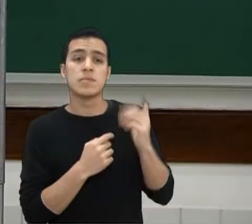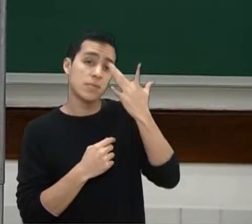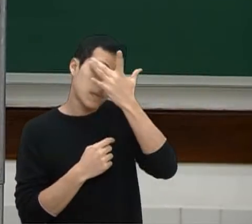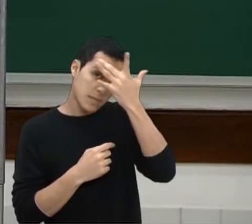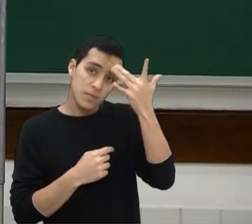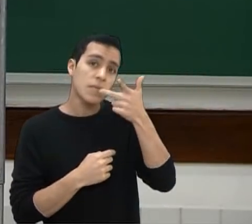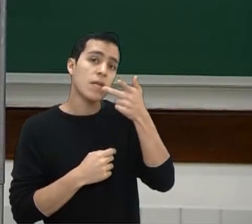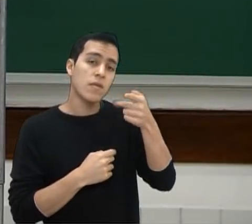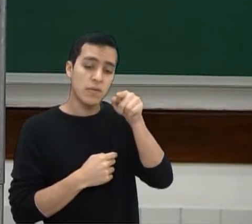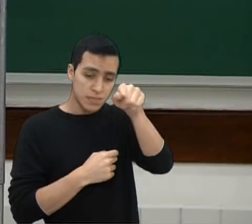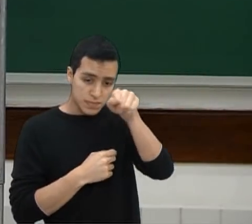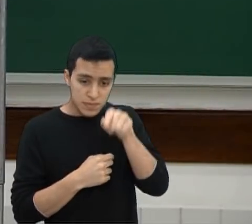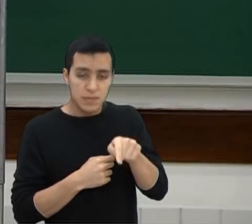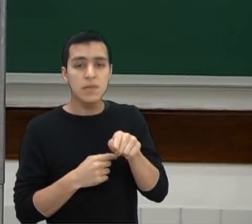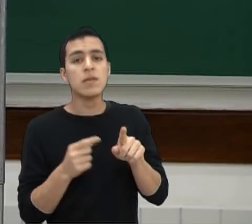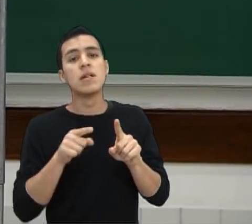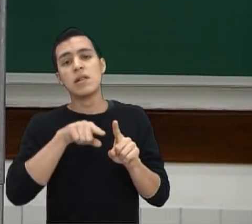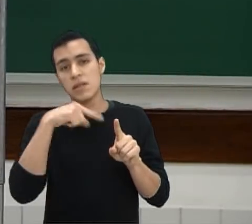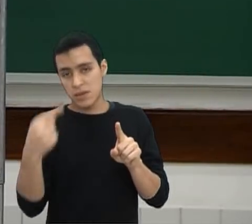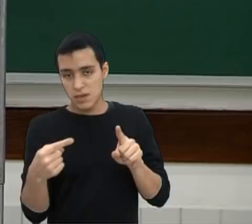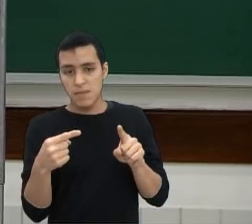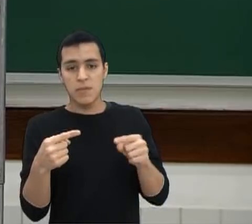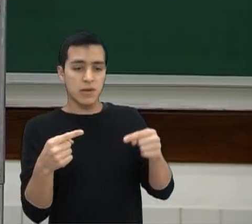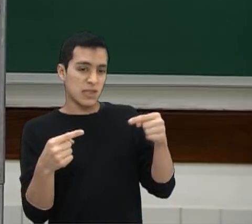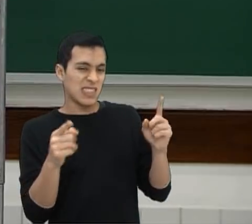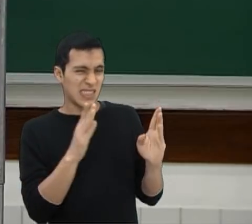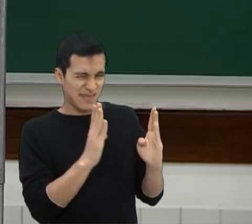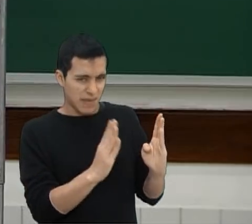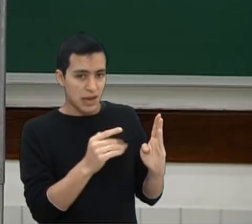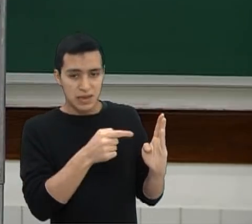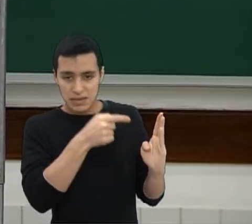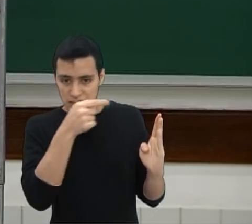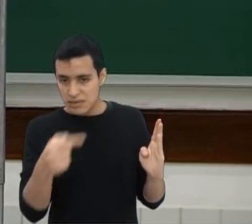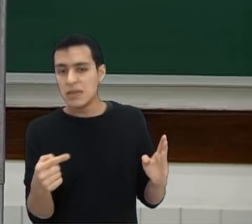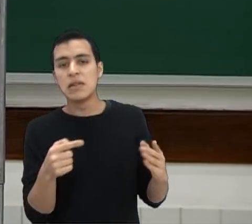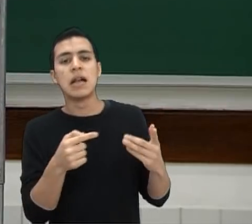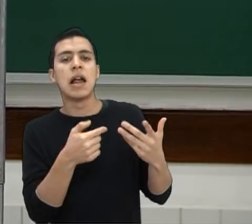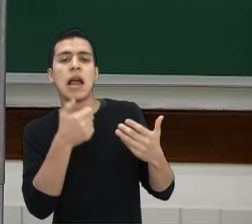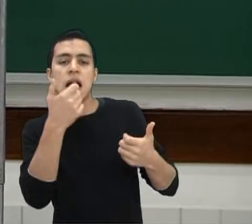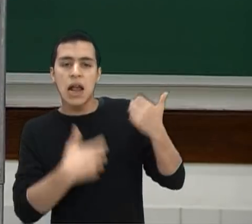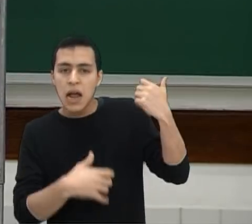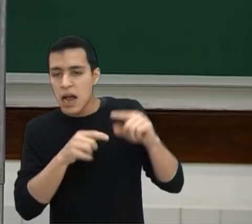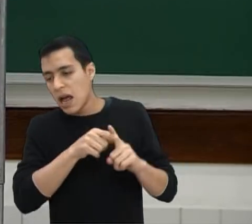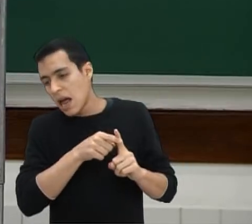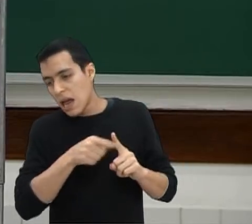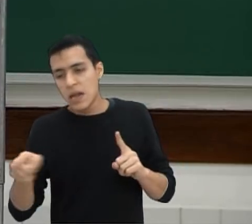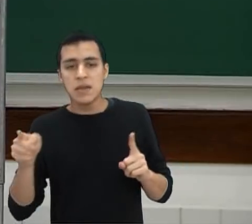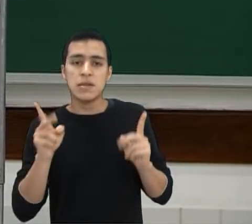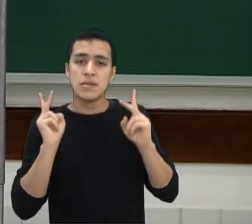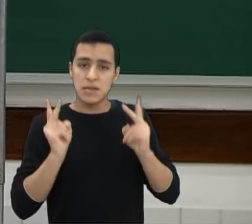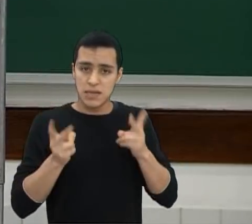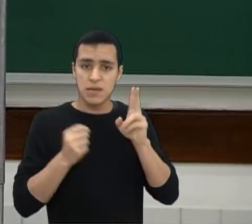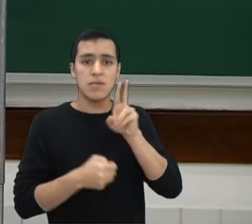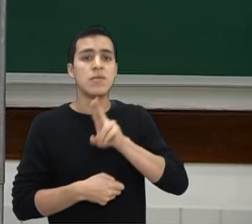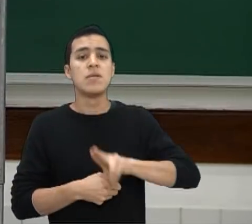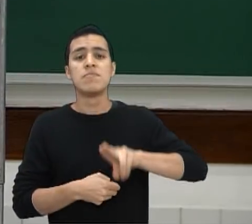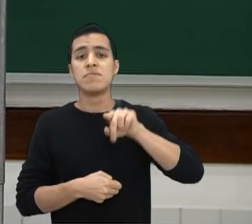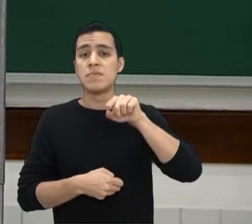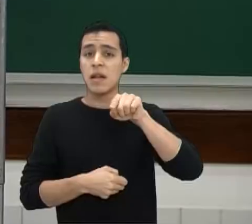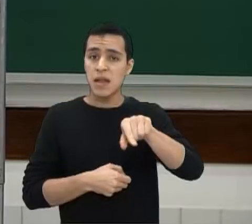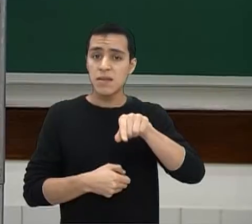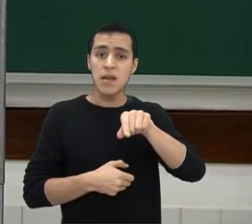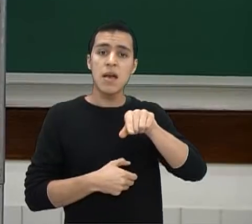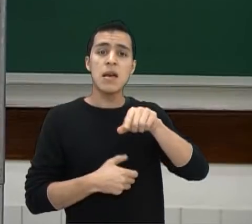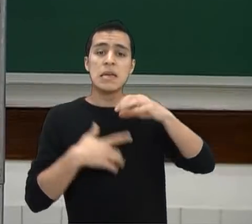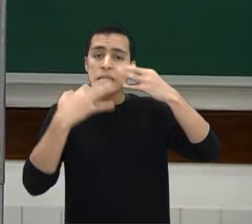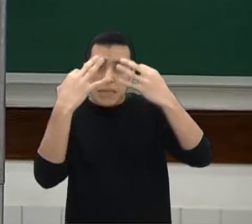disse, 2 pontos, na outra linha, parágrafo, travessão, ponto final. Né? Então, eu tenho que estar sempre utilizando essa